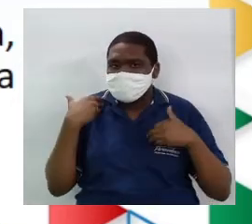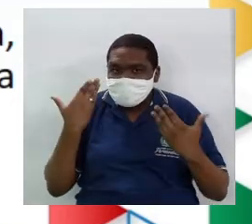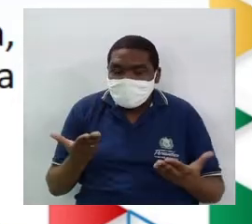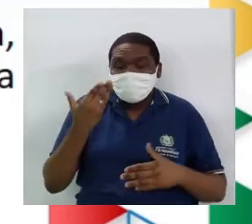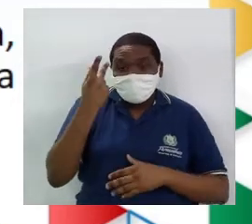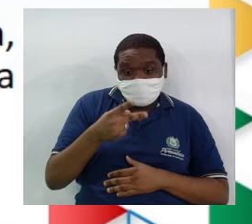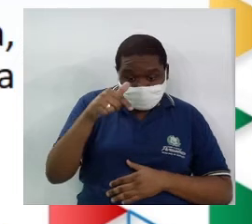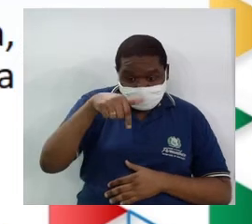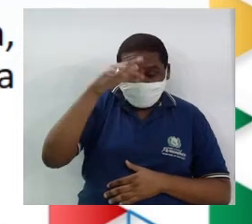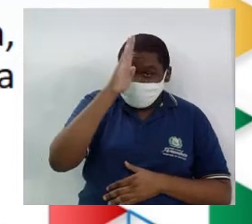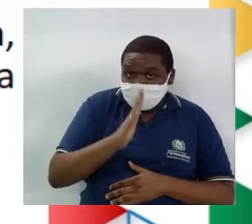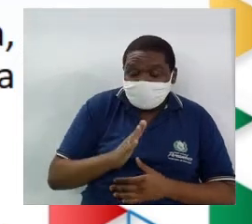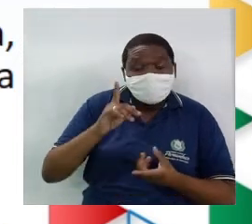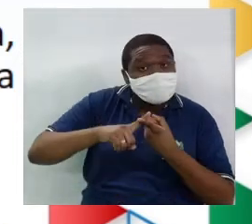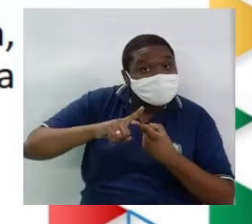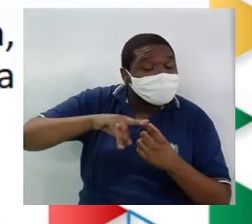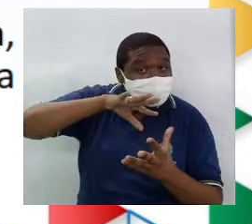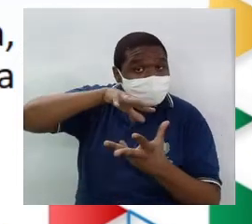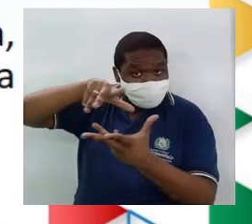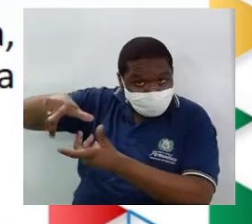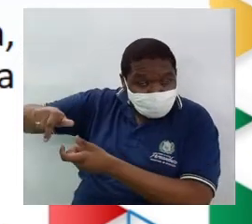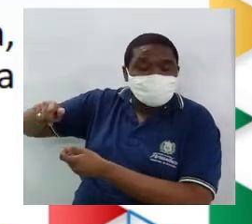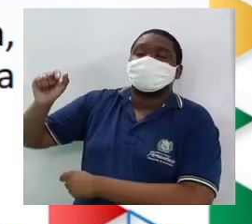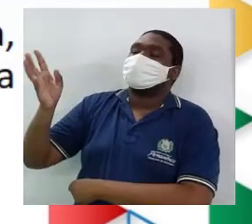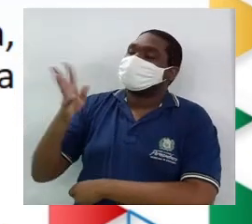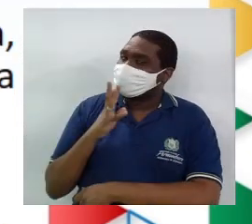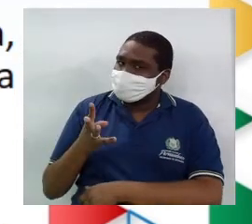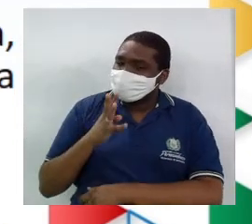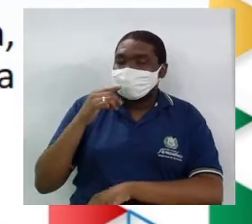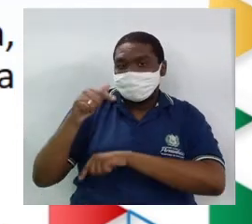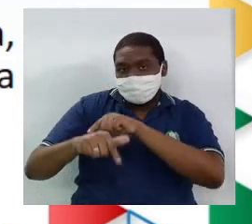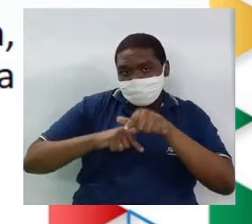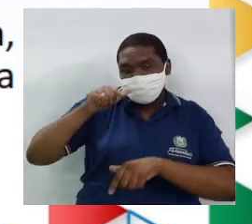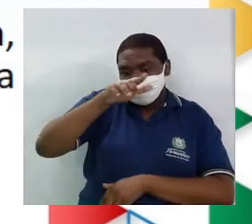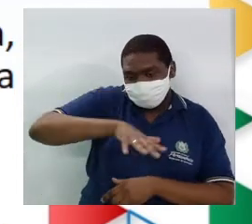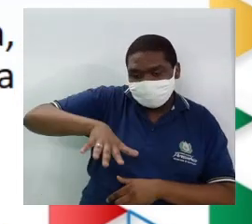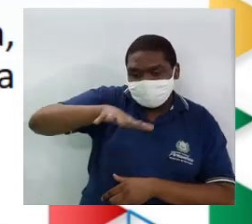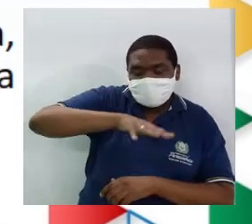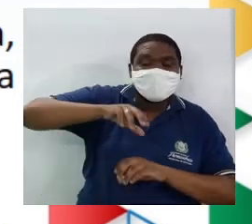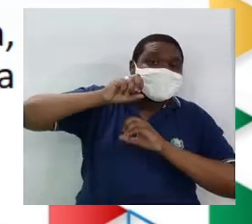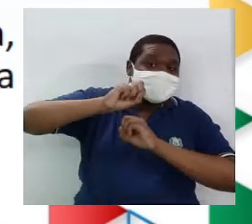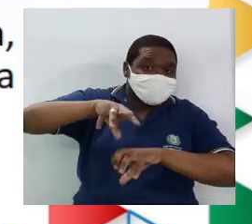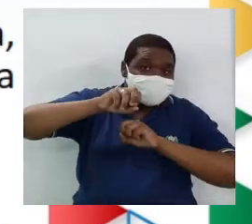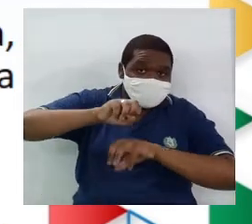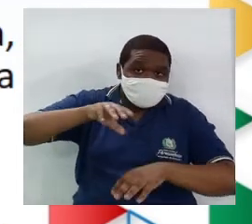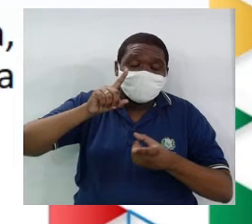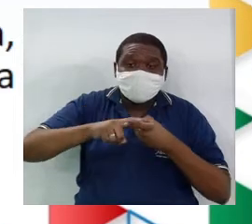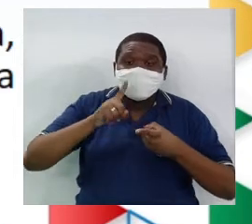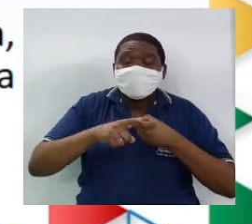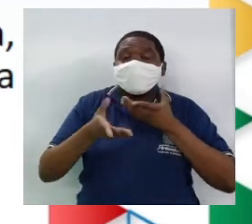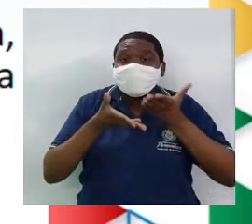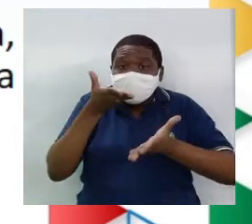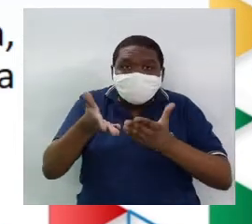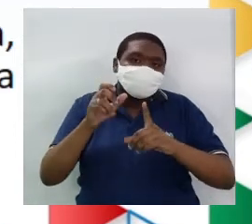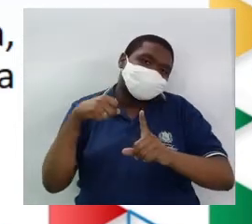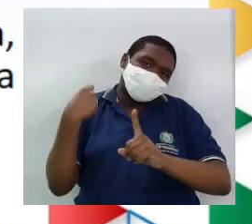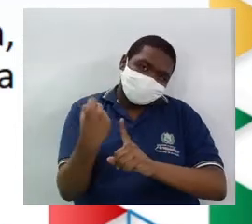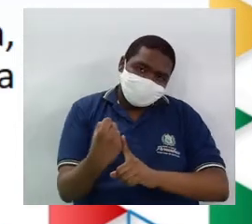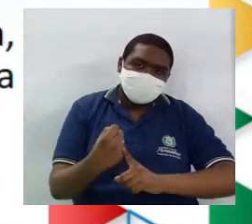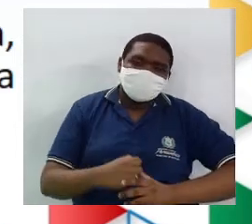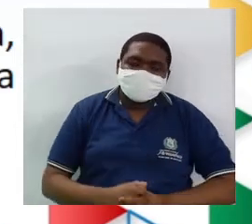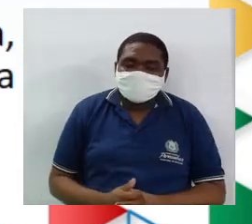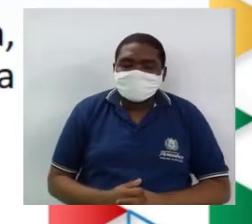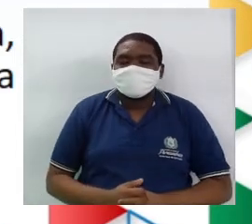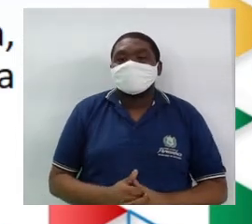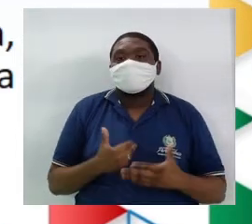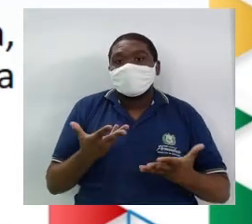no Brasil e no exterior por seu trabalho nas áreas de educação e assistência social. Prestem bem